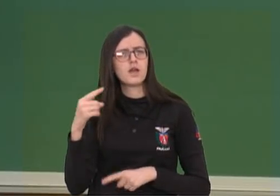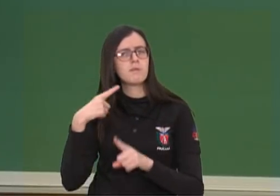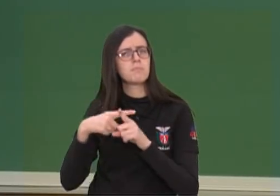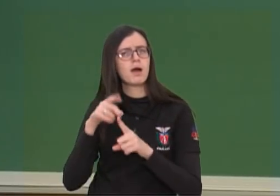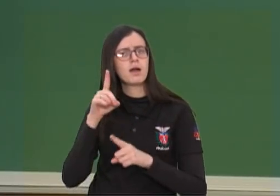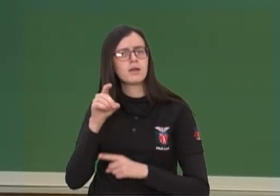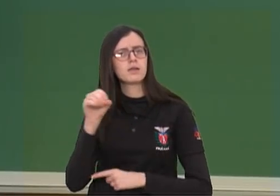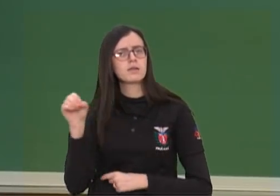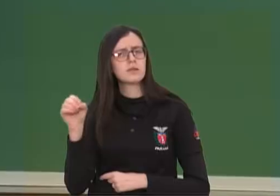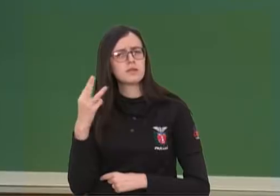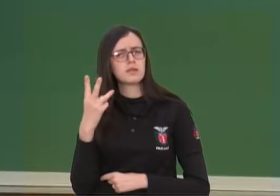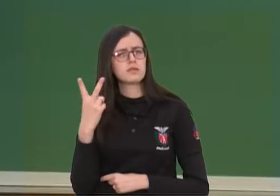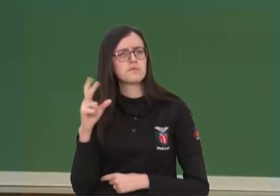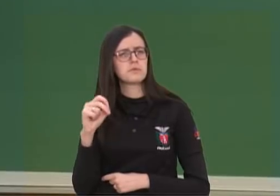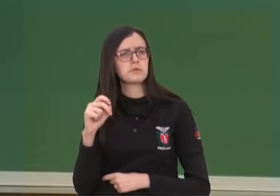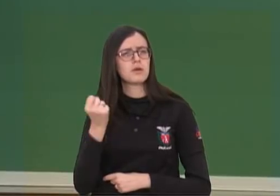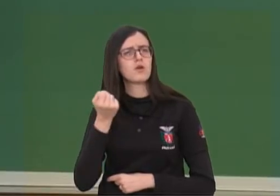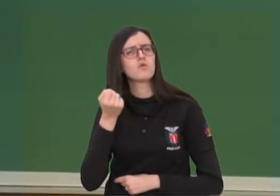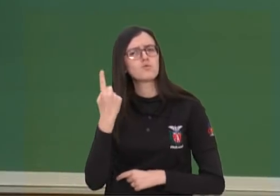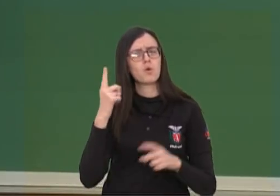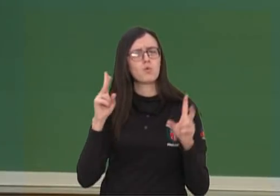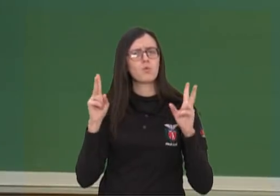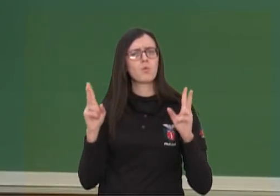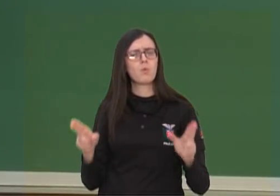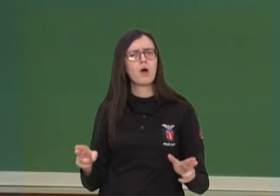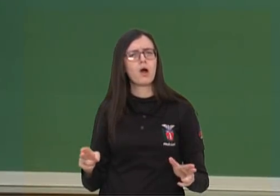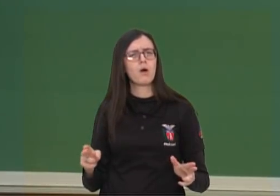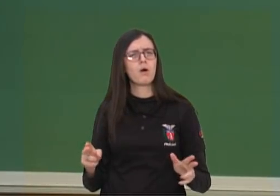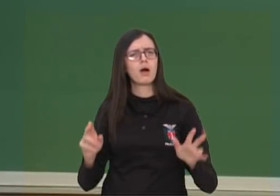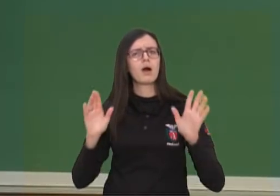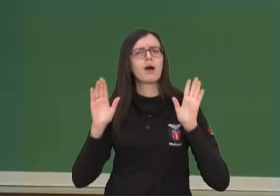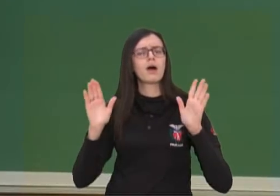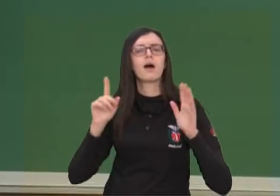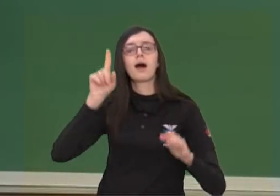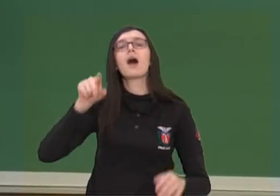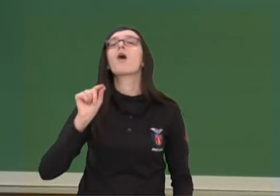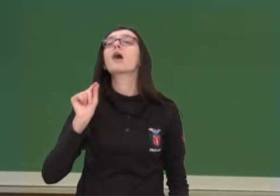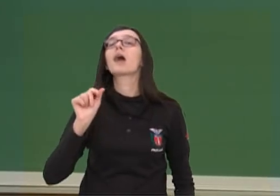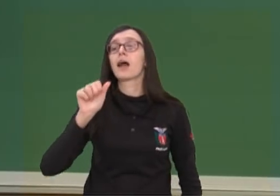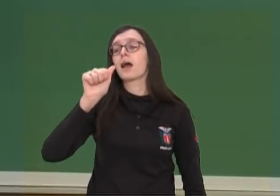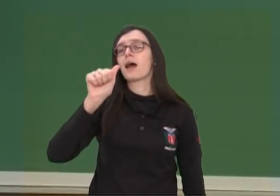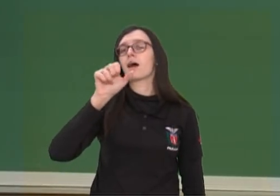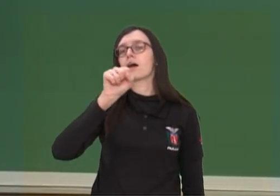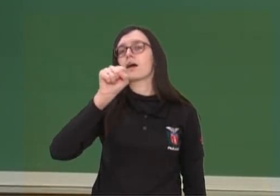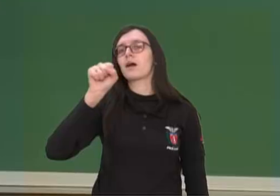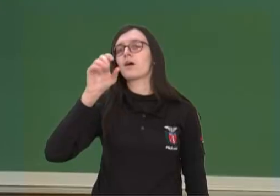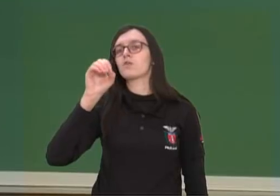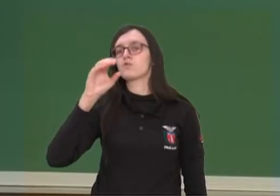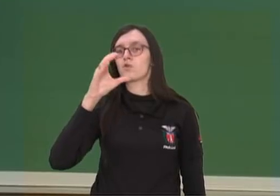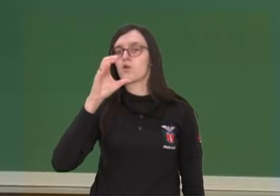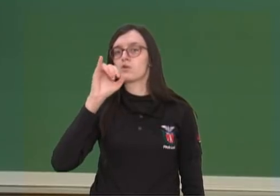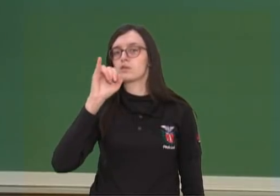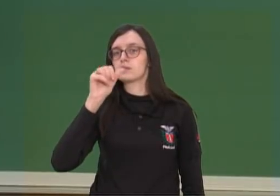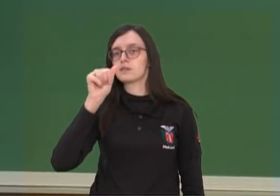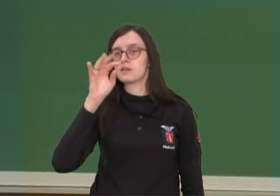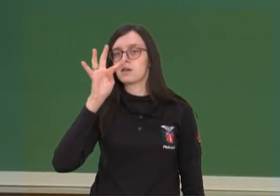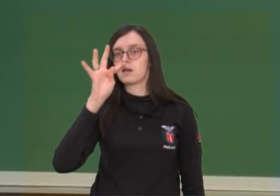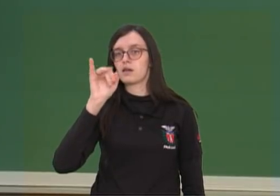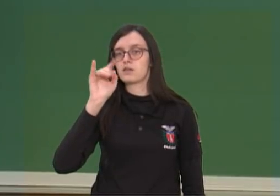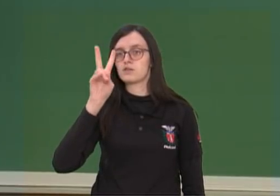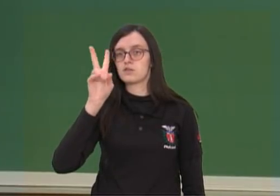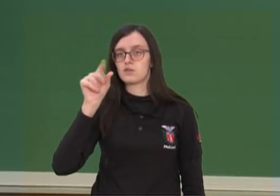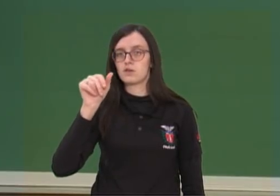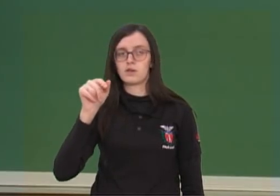100, 320. Também deu certo. Ah, então aqui a gente tem uma propriedade associativa, que quando eu